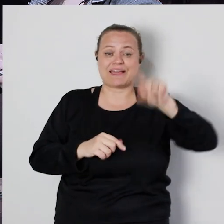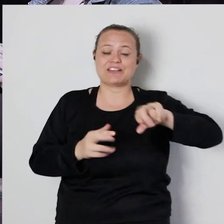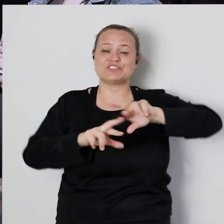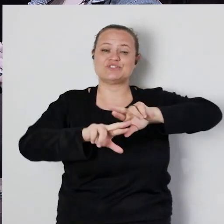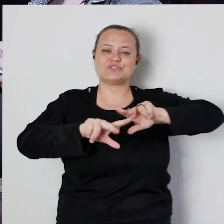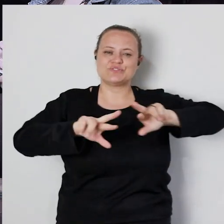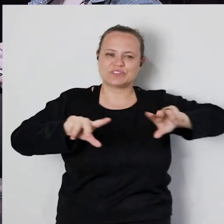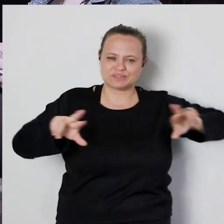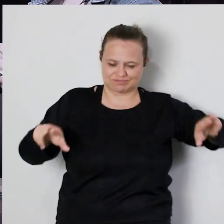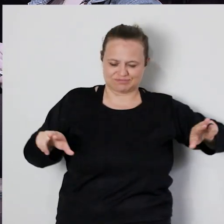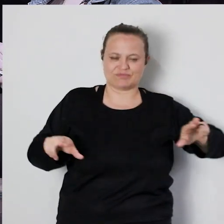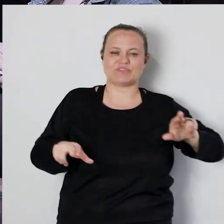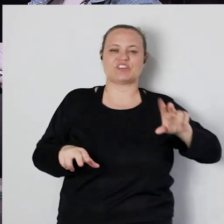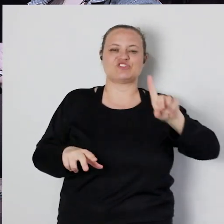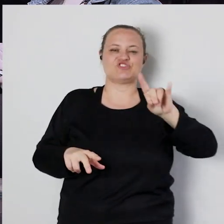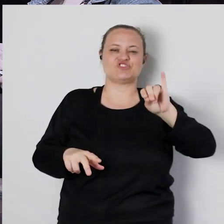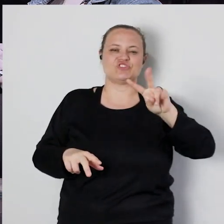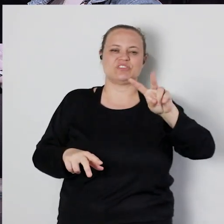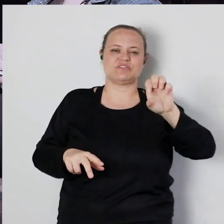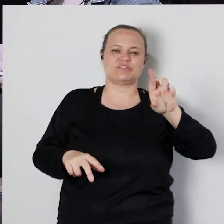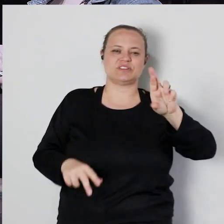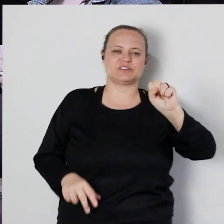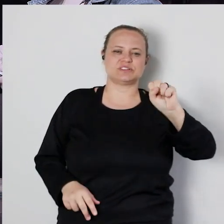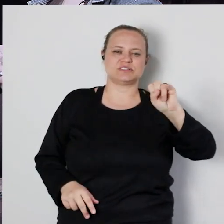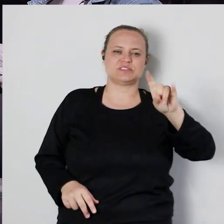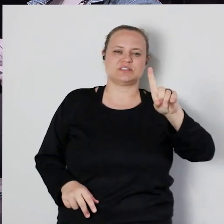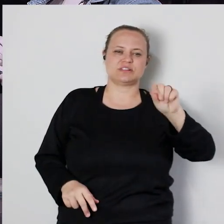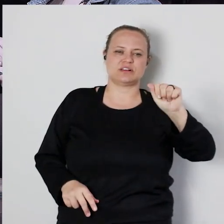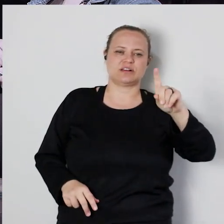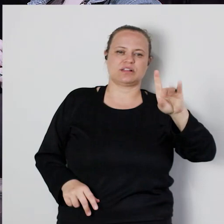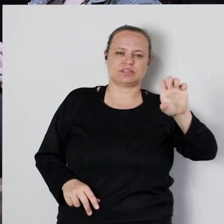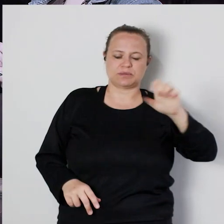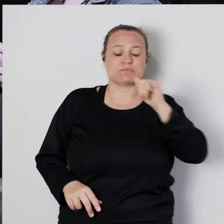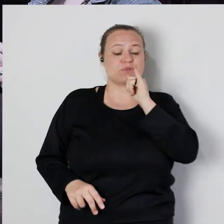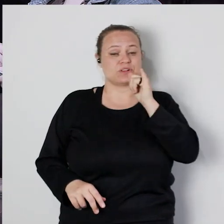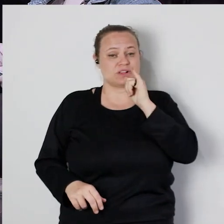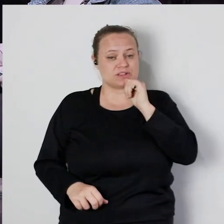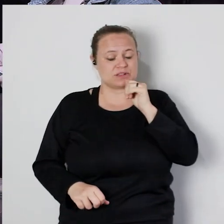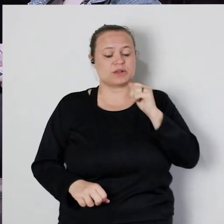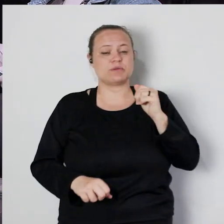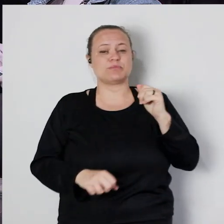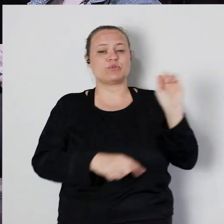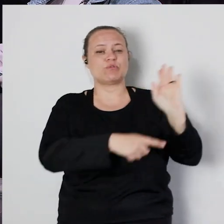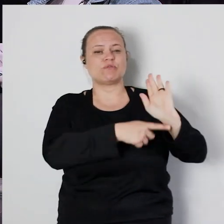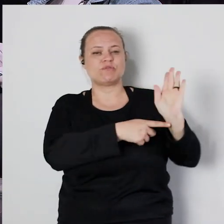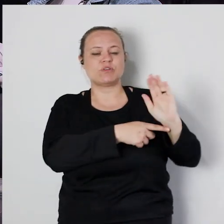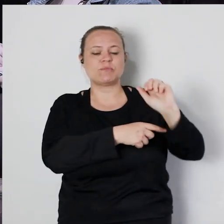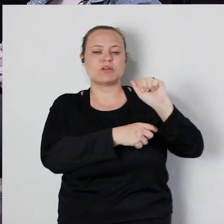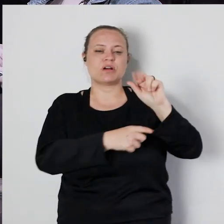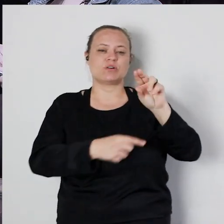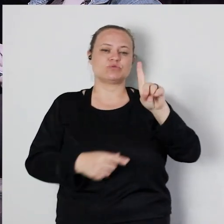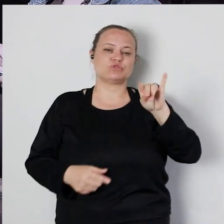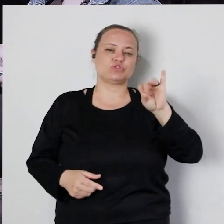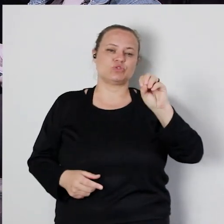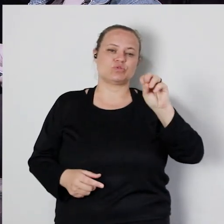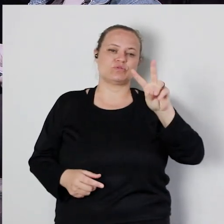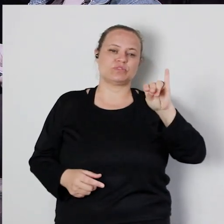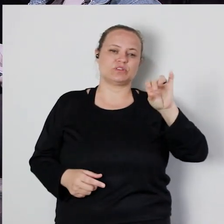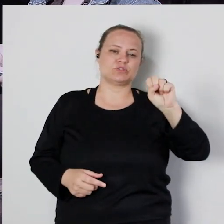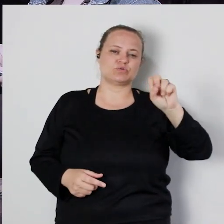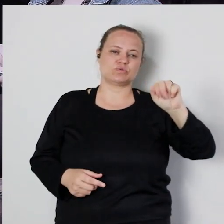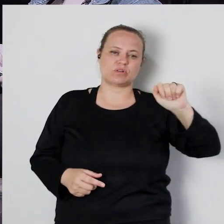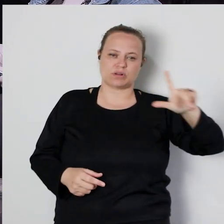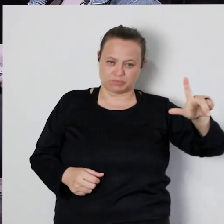desafio, a cultura, uma das palavras que também que envolve esse campo é diversidade. São muitos segmentos. Quando a gente vai ver